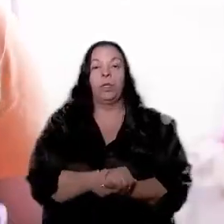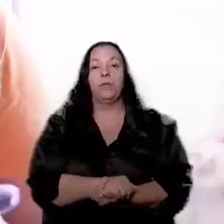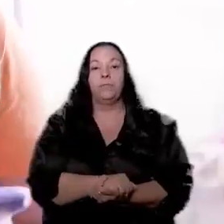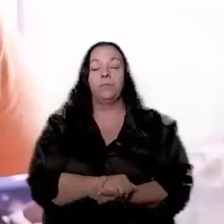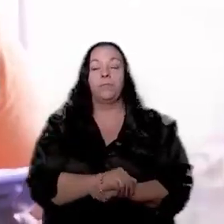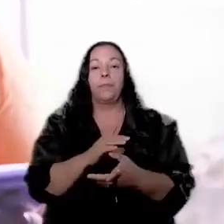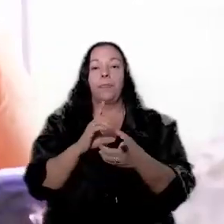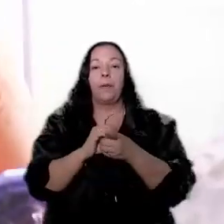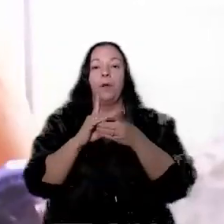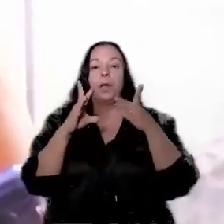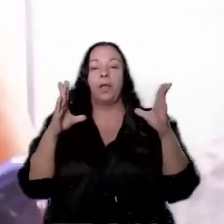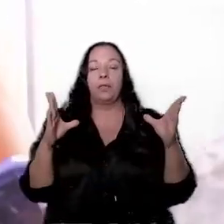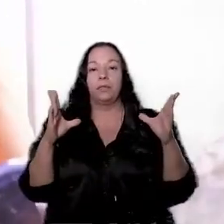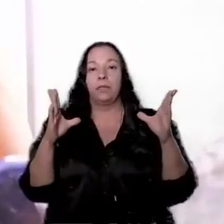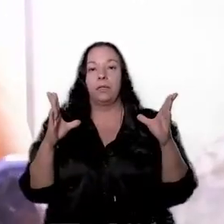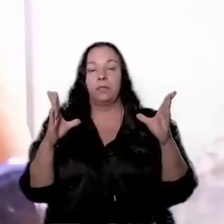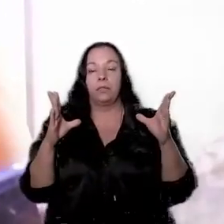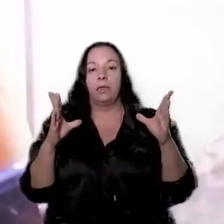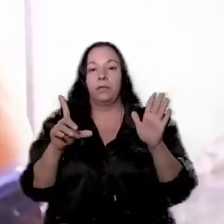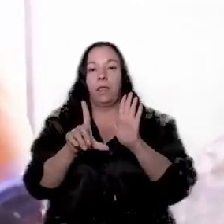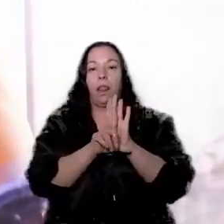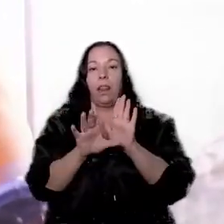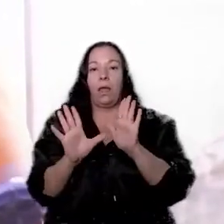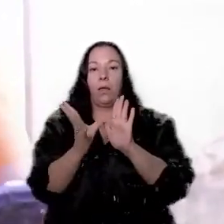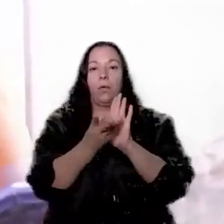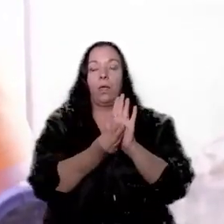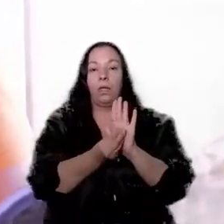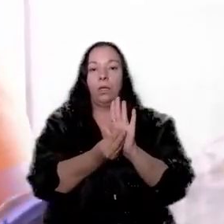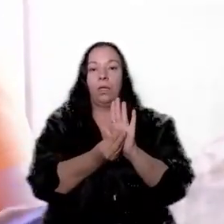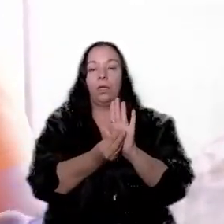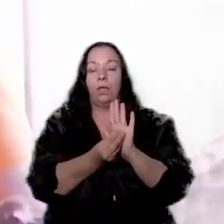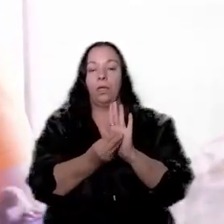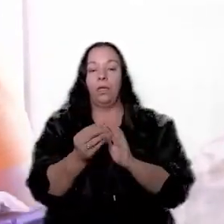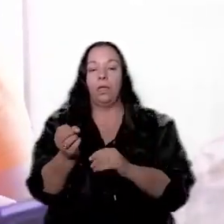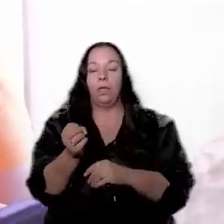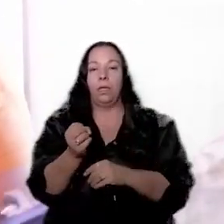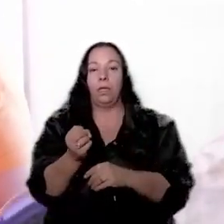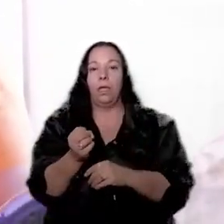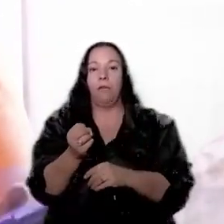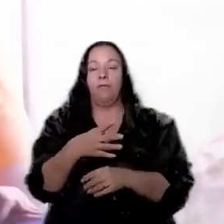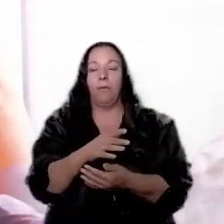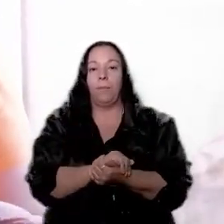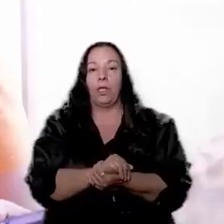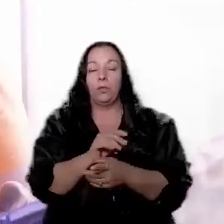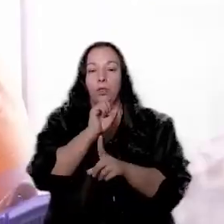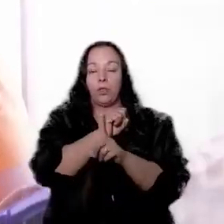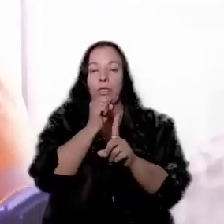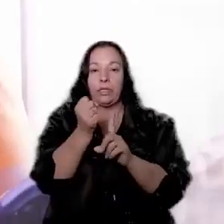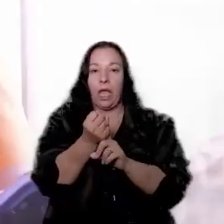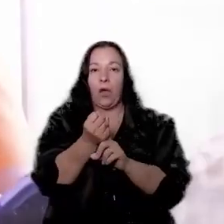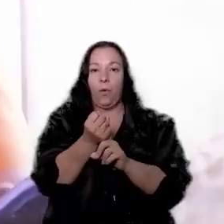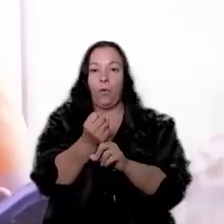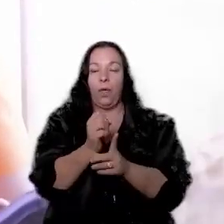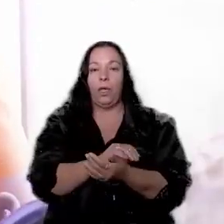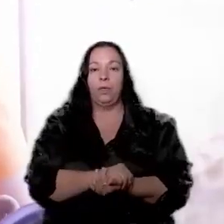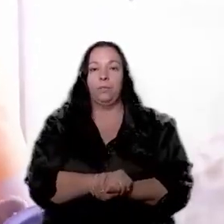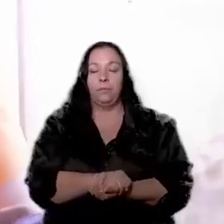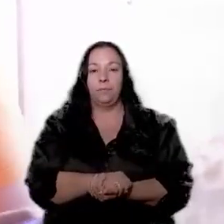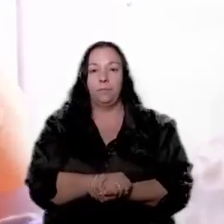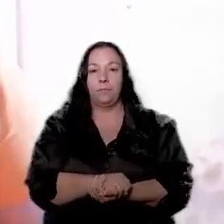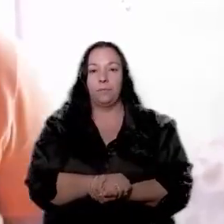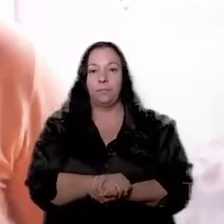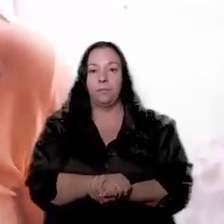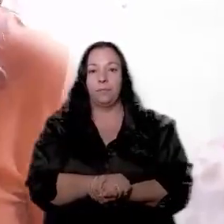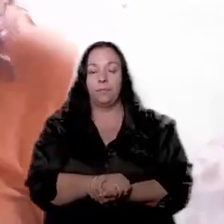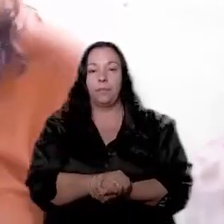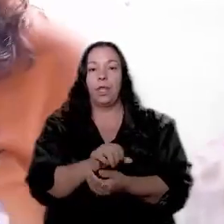plateia. À sua frente, há uma mesinha que carrega garrafas com água. A apresentação inicia-se com Daniela Prado de pé,